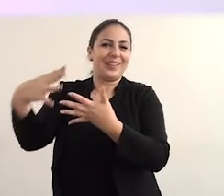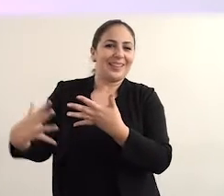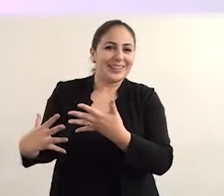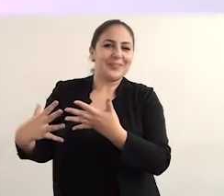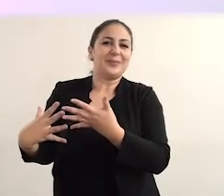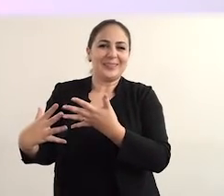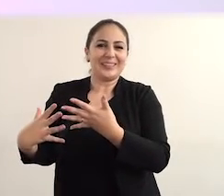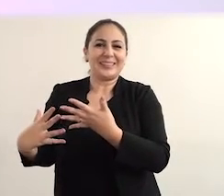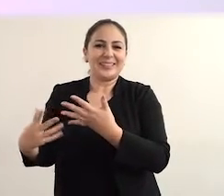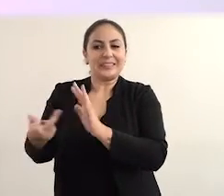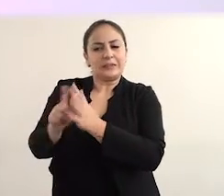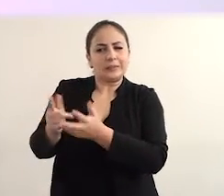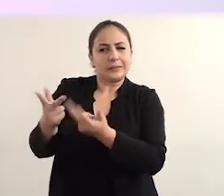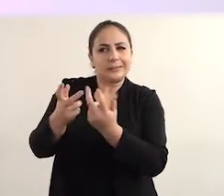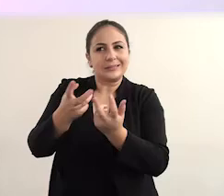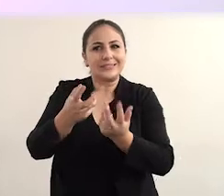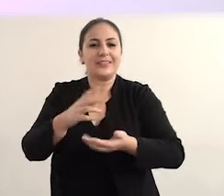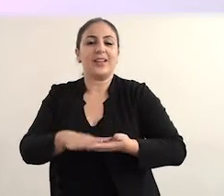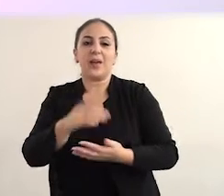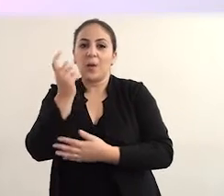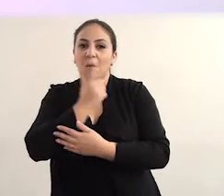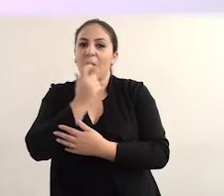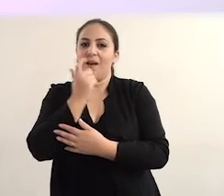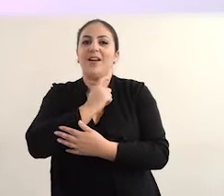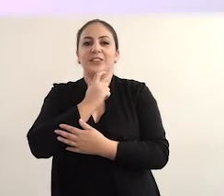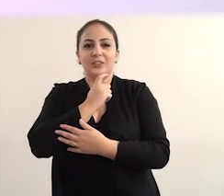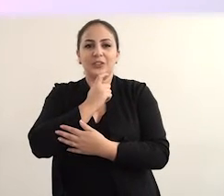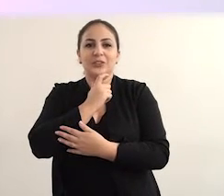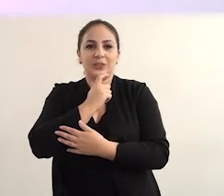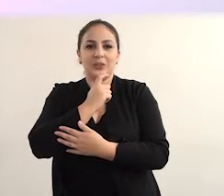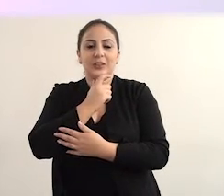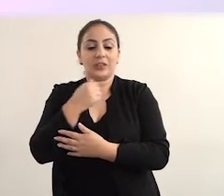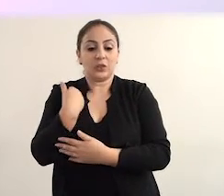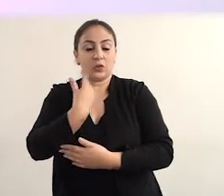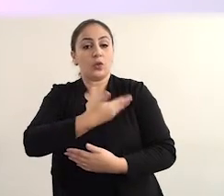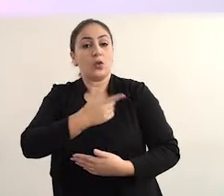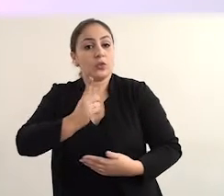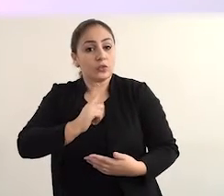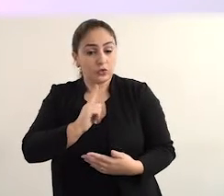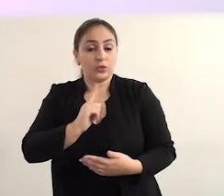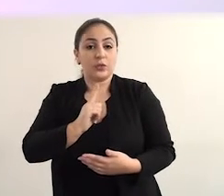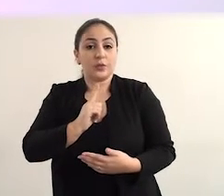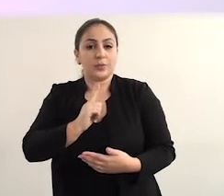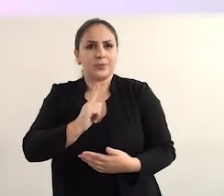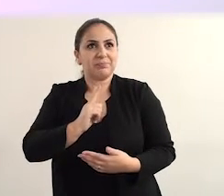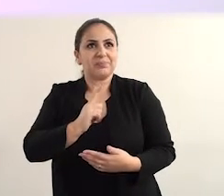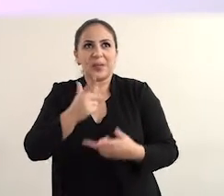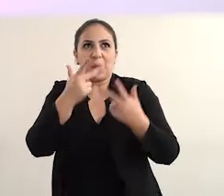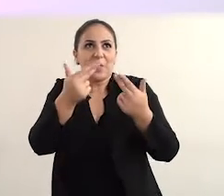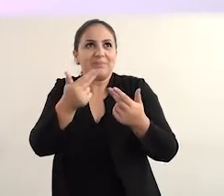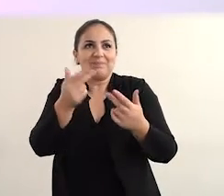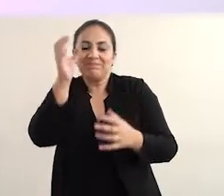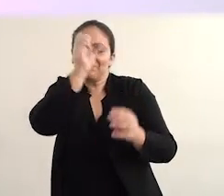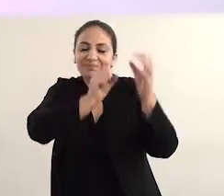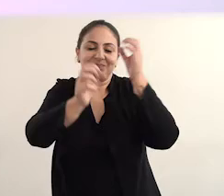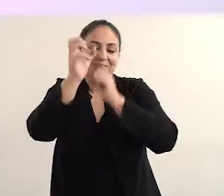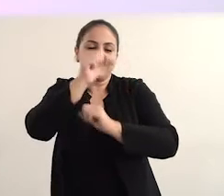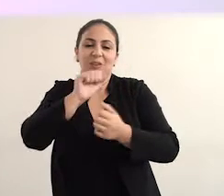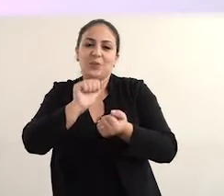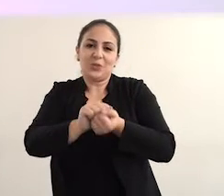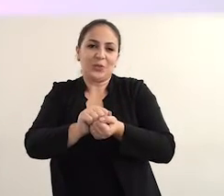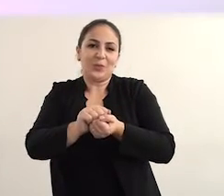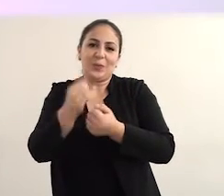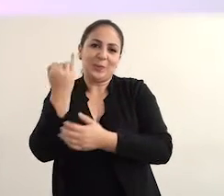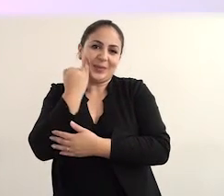coisas. Então, assim, nós assim, tivemos um aprendizado, assim, tendo, né, a Maria